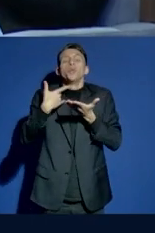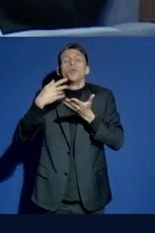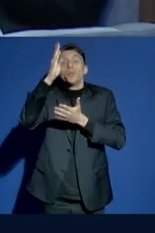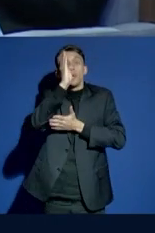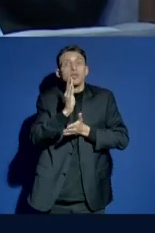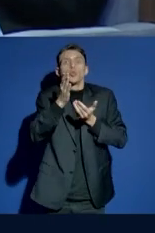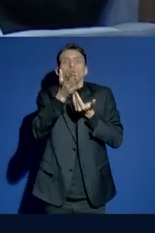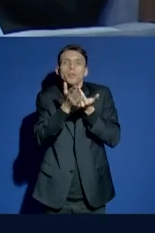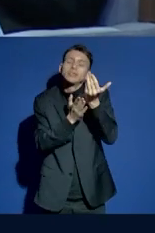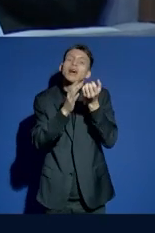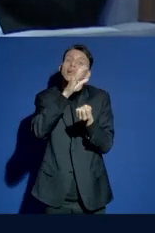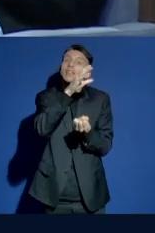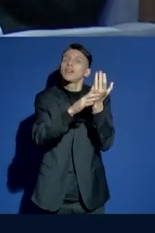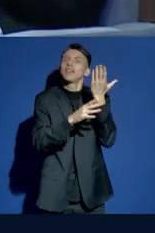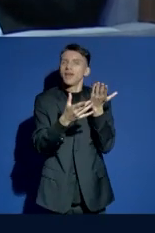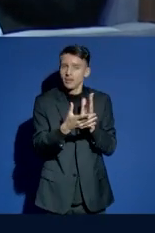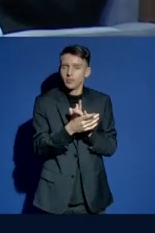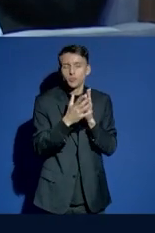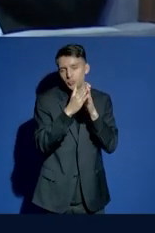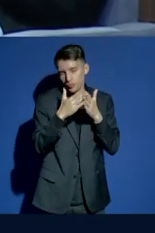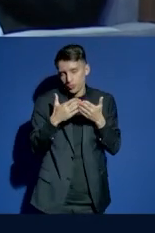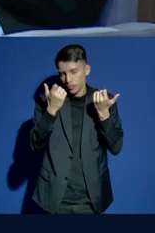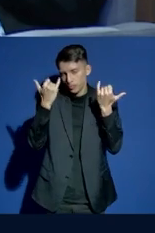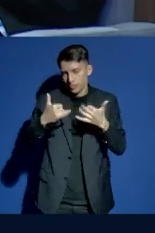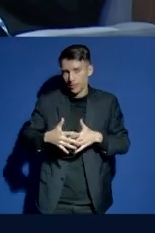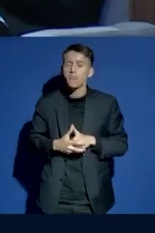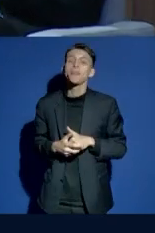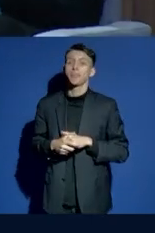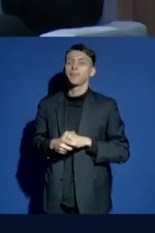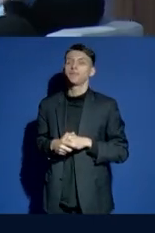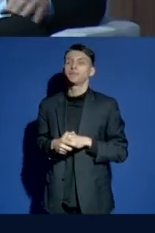dimensões e nessa em particular por favor